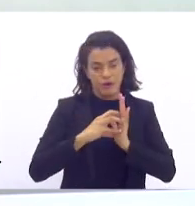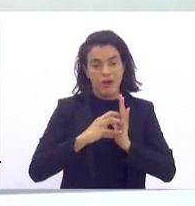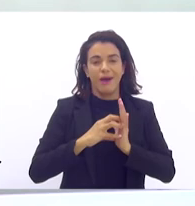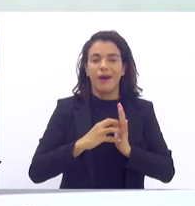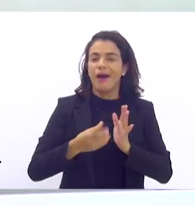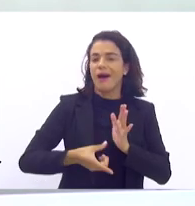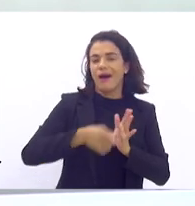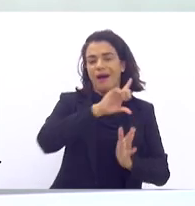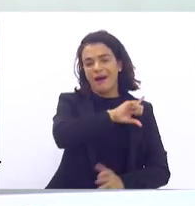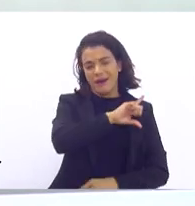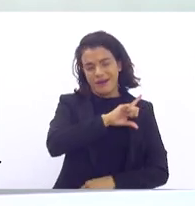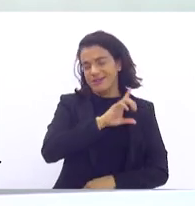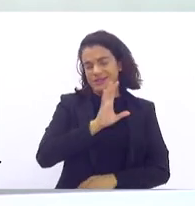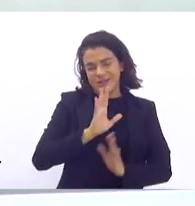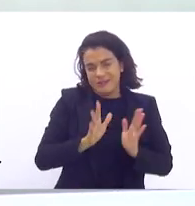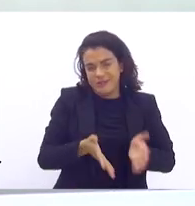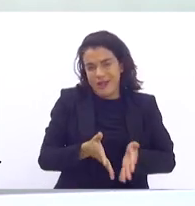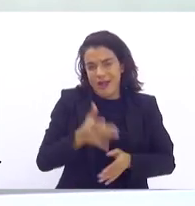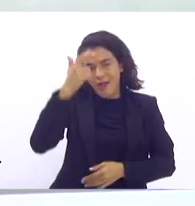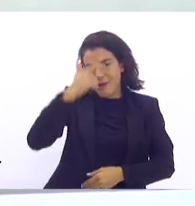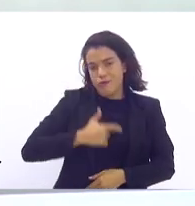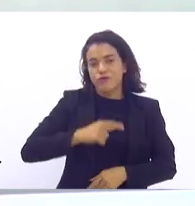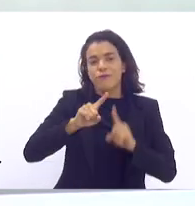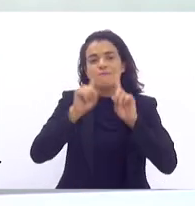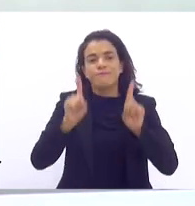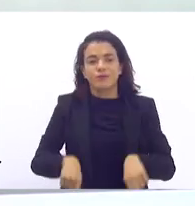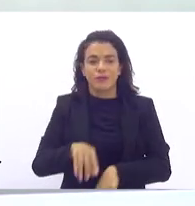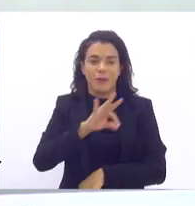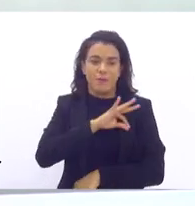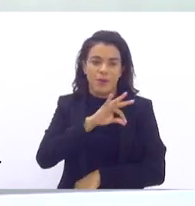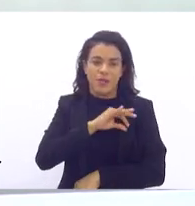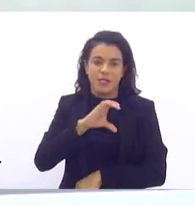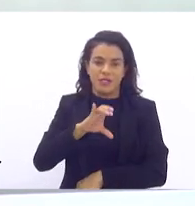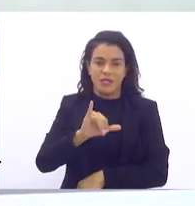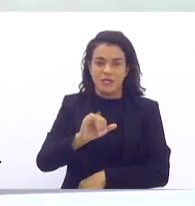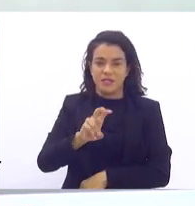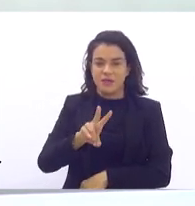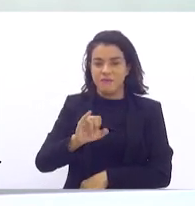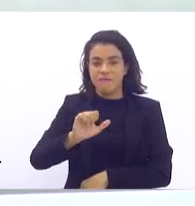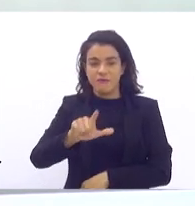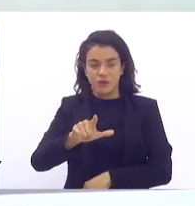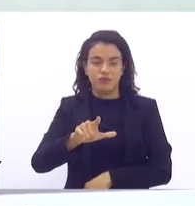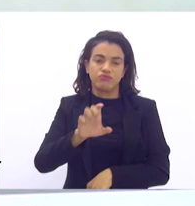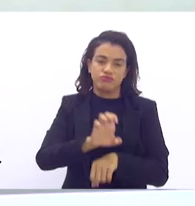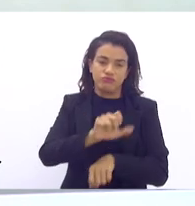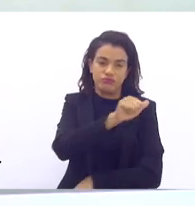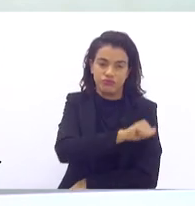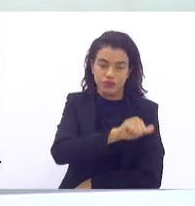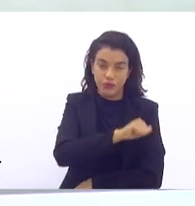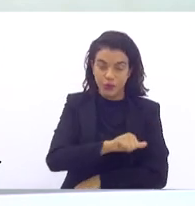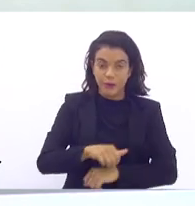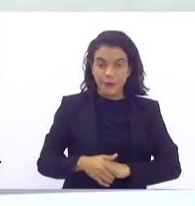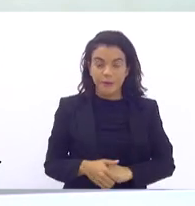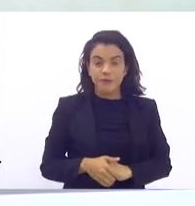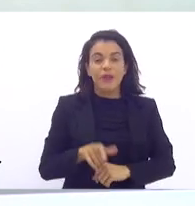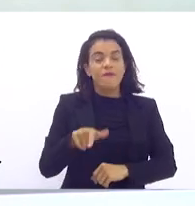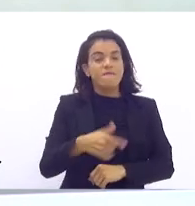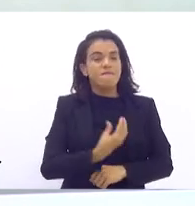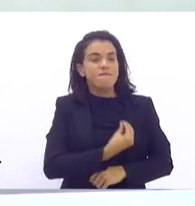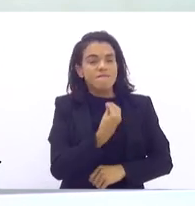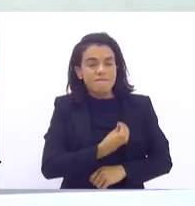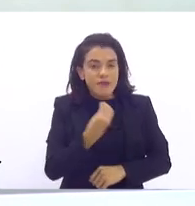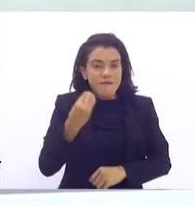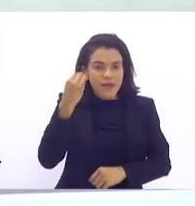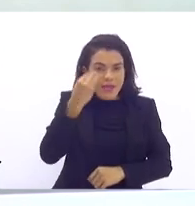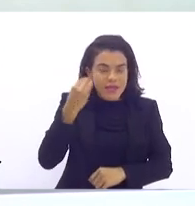ser Deputado pertence aos quadros da Polícia Civil do estado do Rio de Janeiro e esse momento que o André já estava aqui Deputado vivenciou